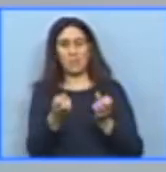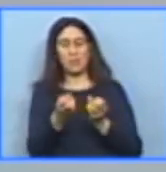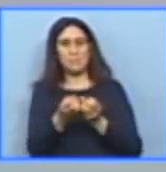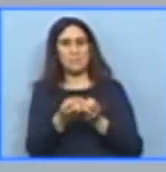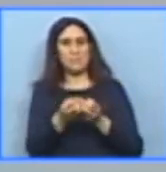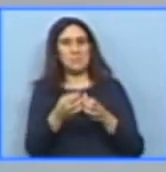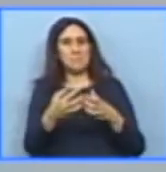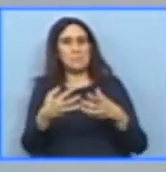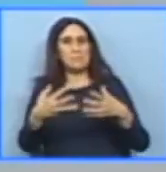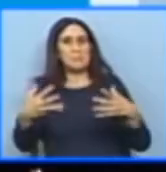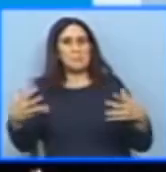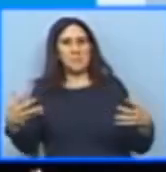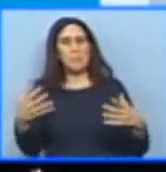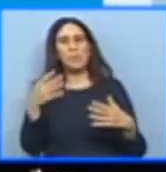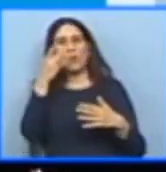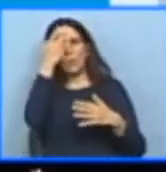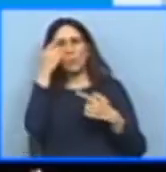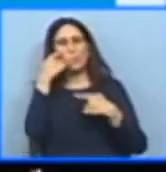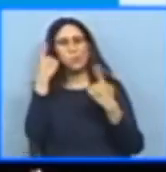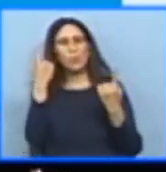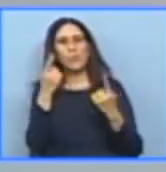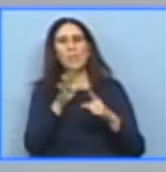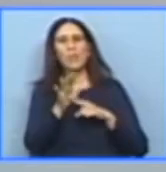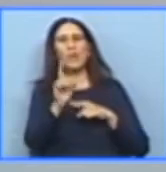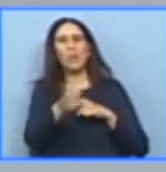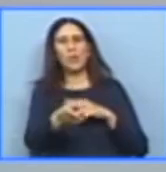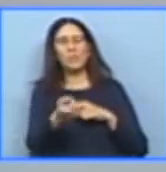aplicada na opinião pública e